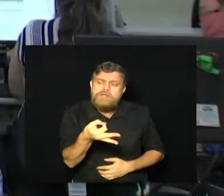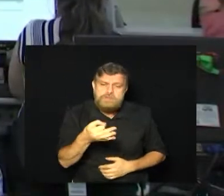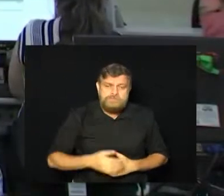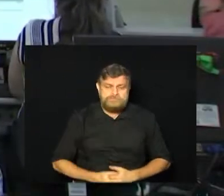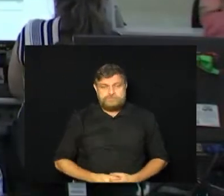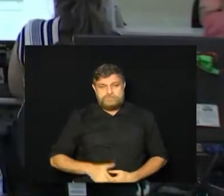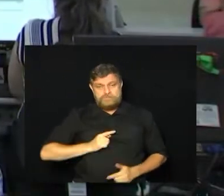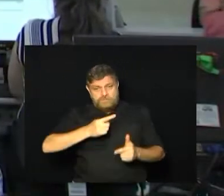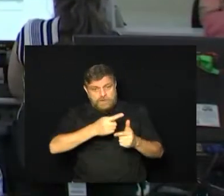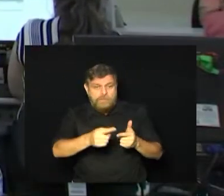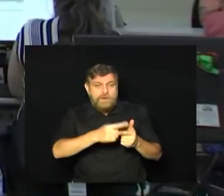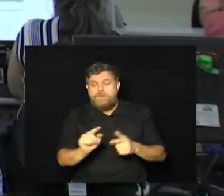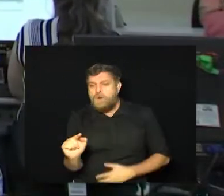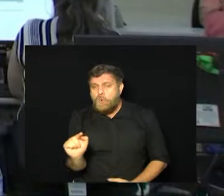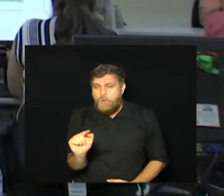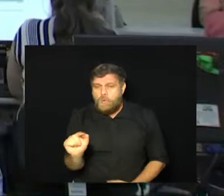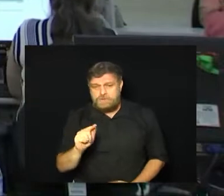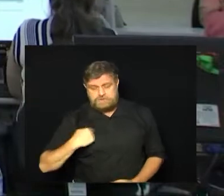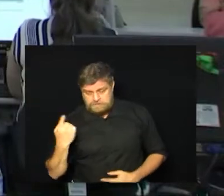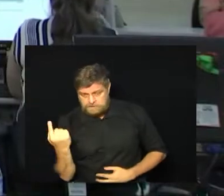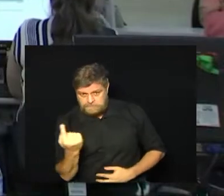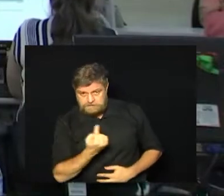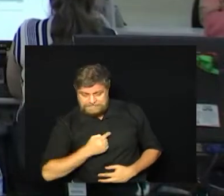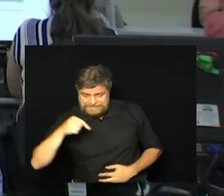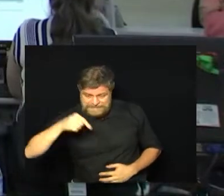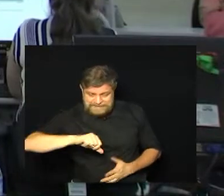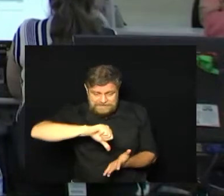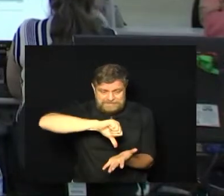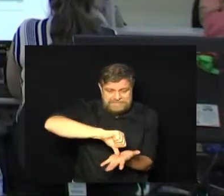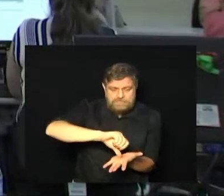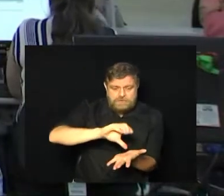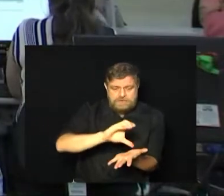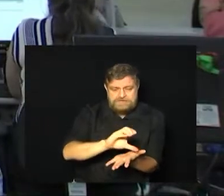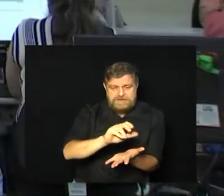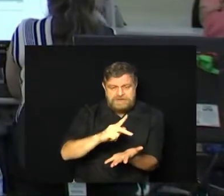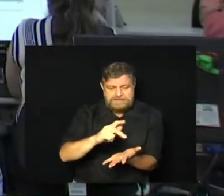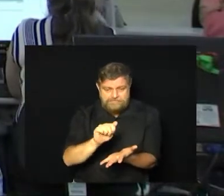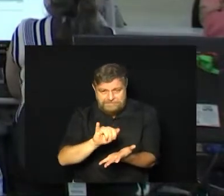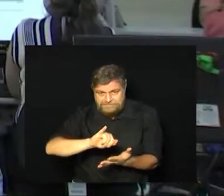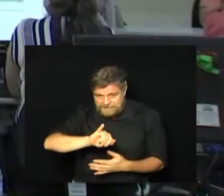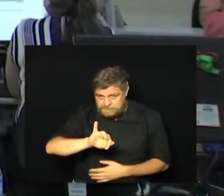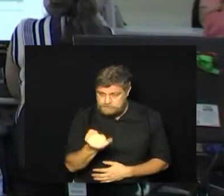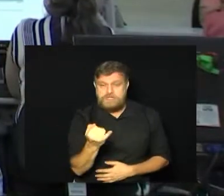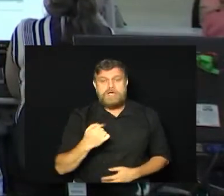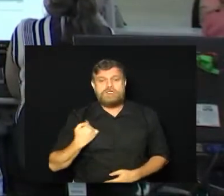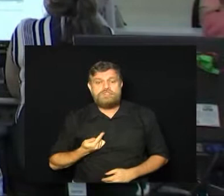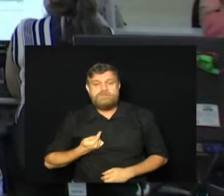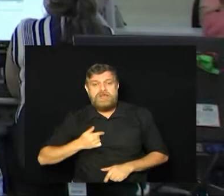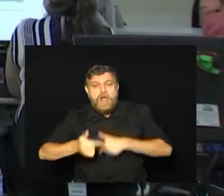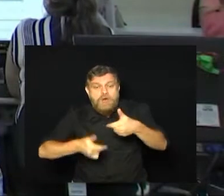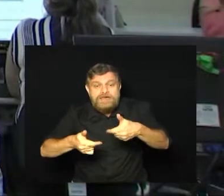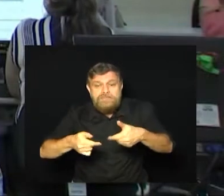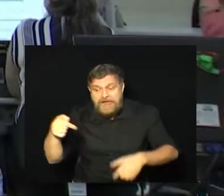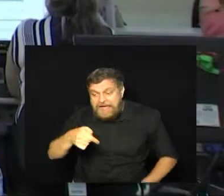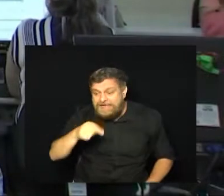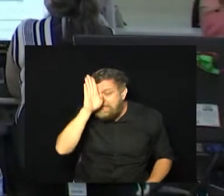O problema é que nós aqui do CEPAT, aproveitando esse momento, a gente faz um serviço gratuito. A